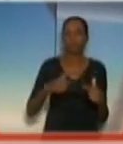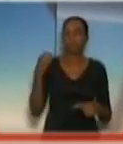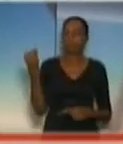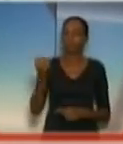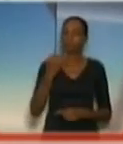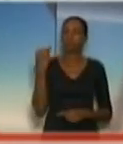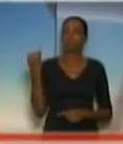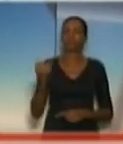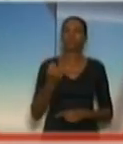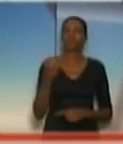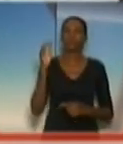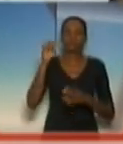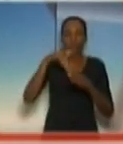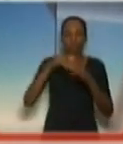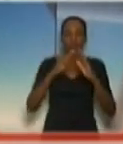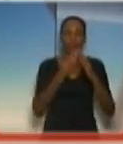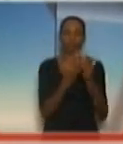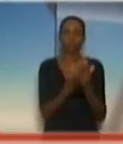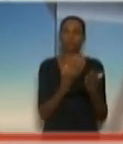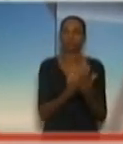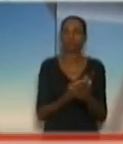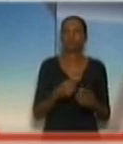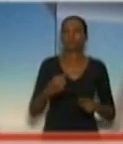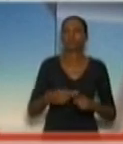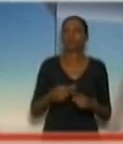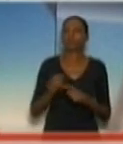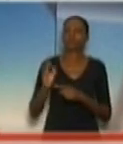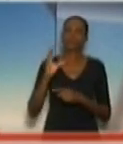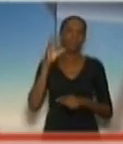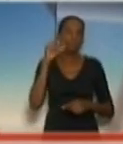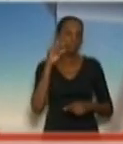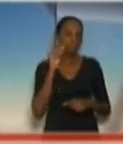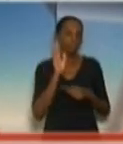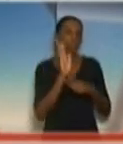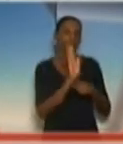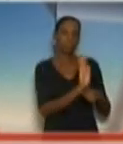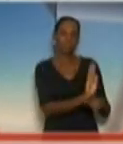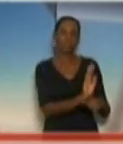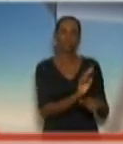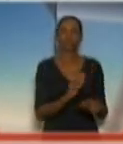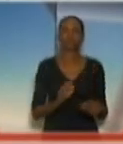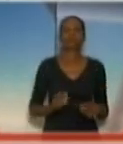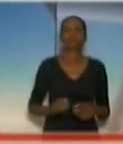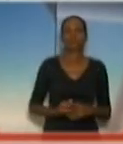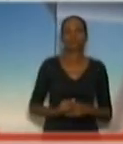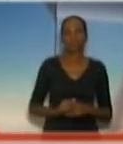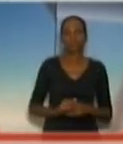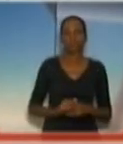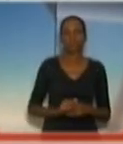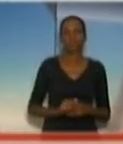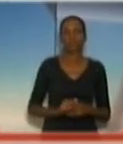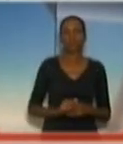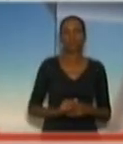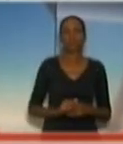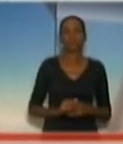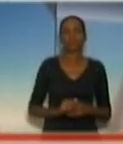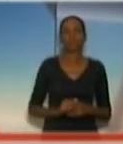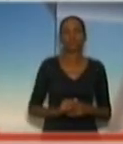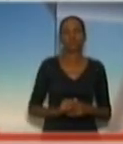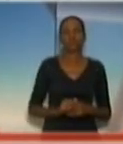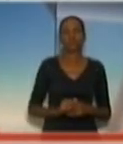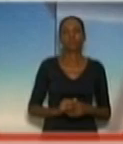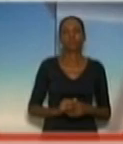muito importante na escola, porque é o funcionário que dá toda a sustentação, ele oferece todo o